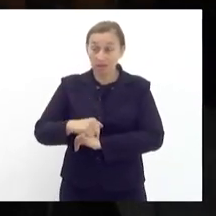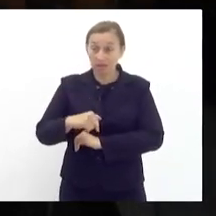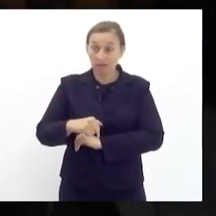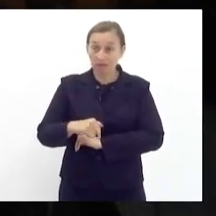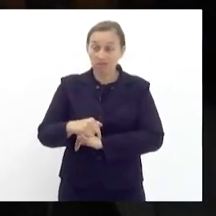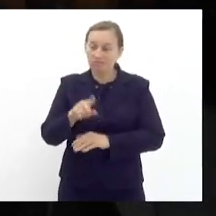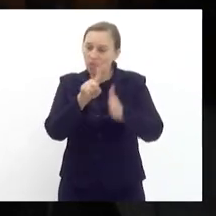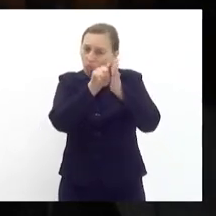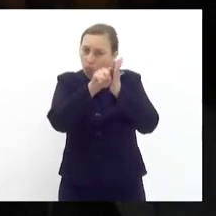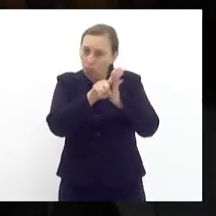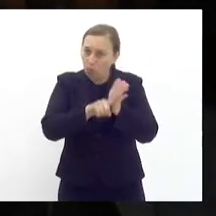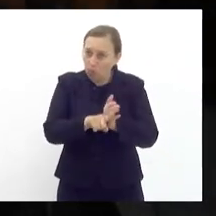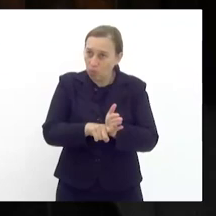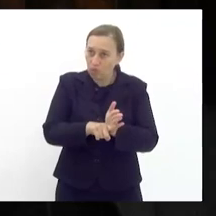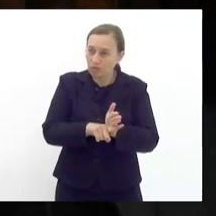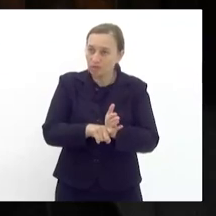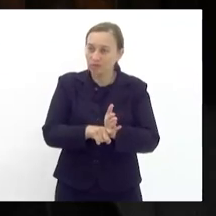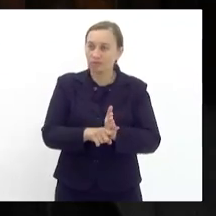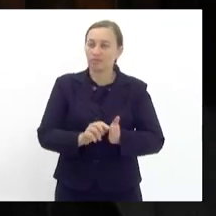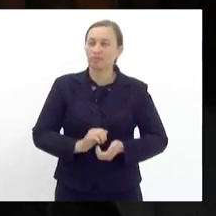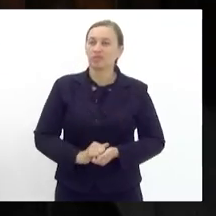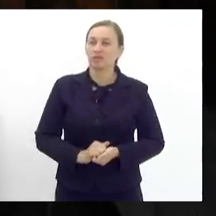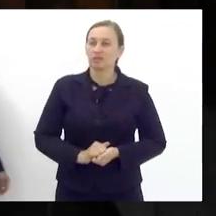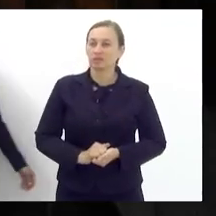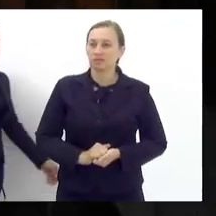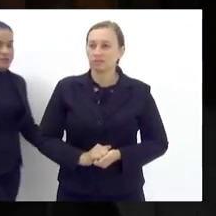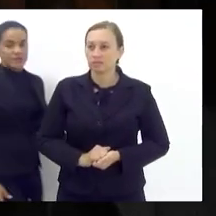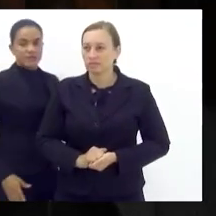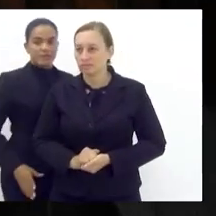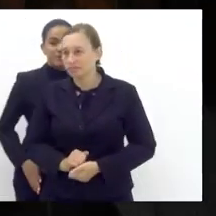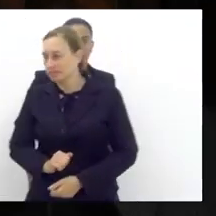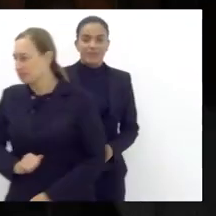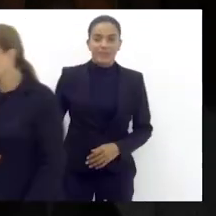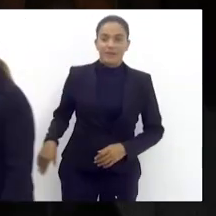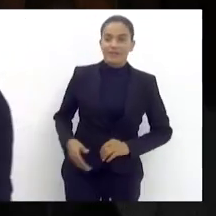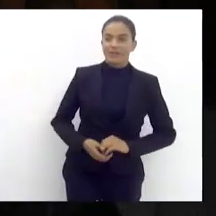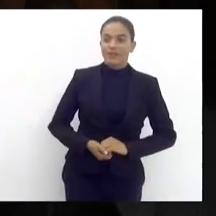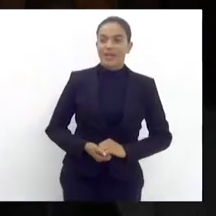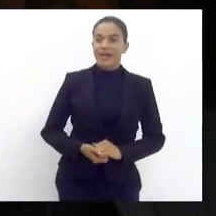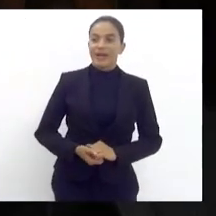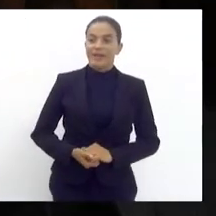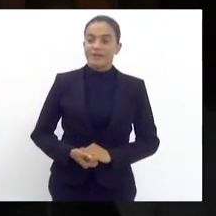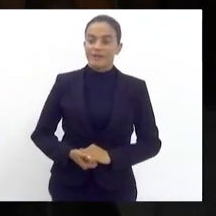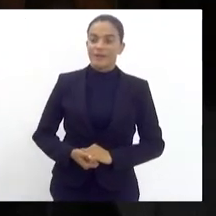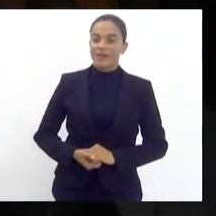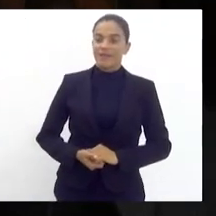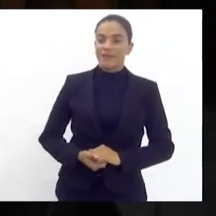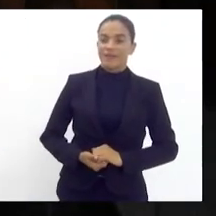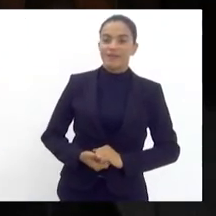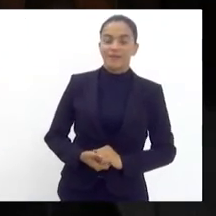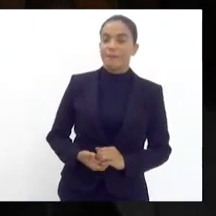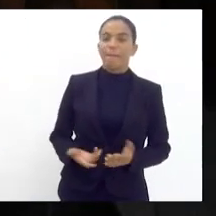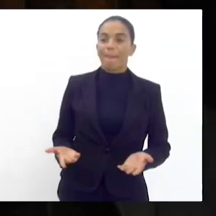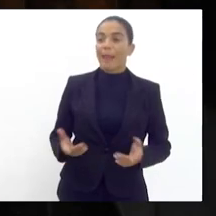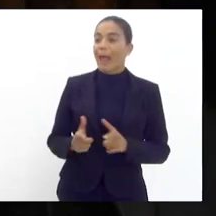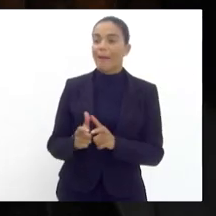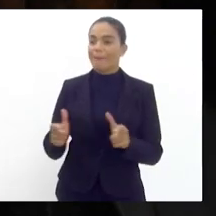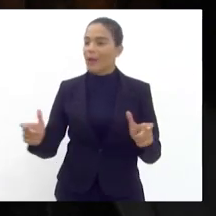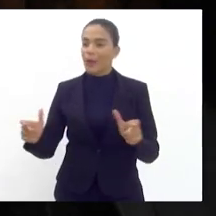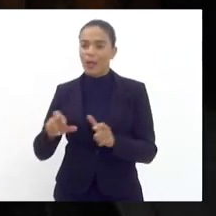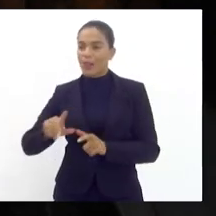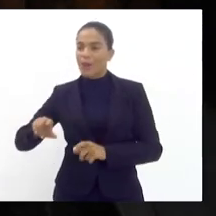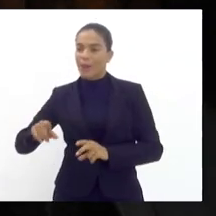análise sobre as hipóteses umas positivas e a grande maioria não tão